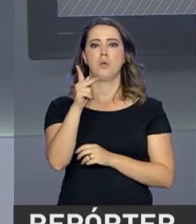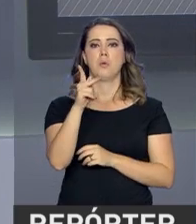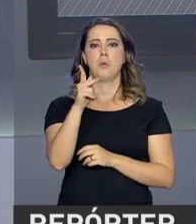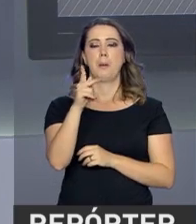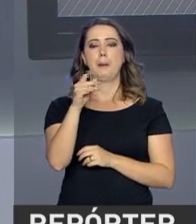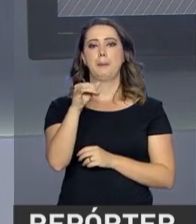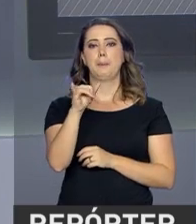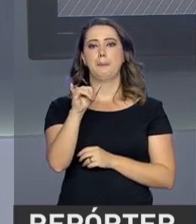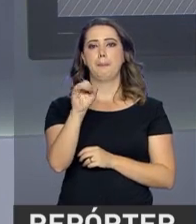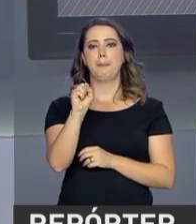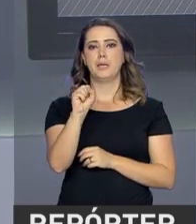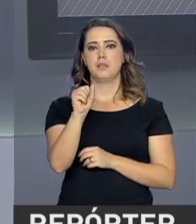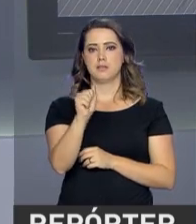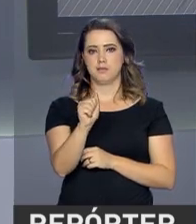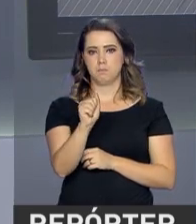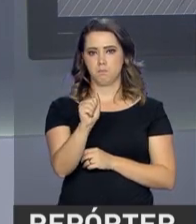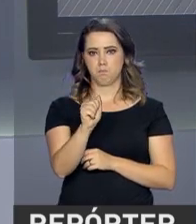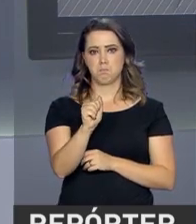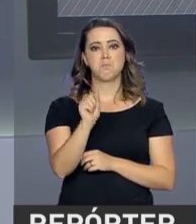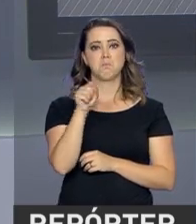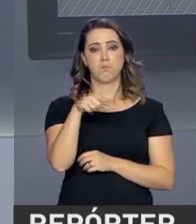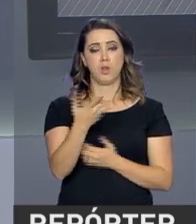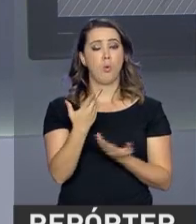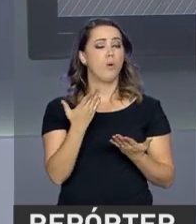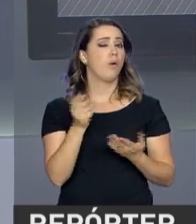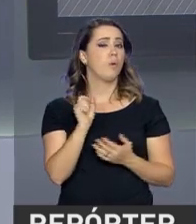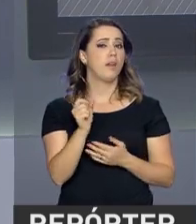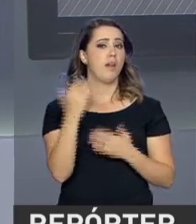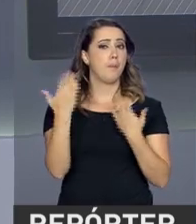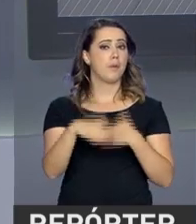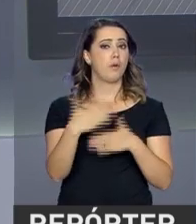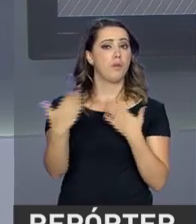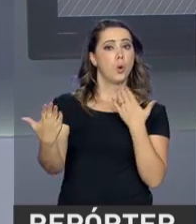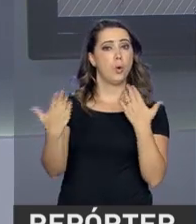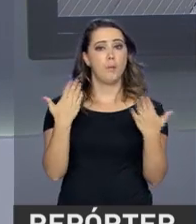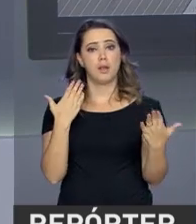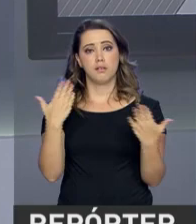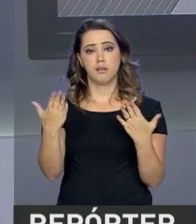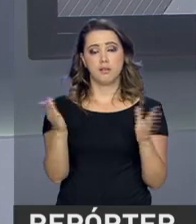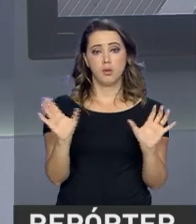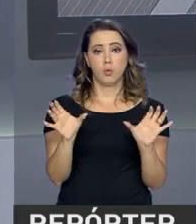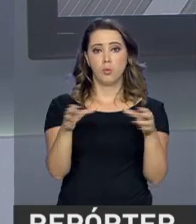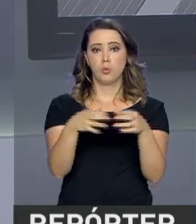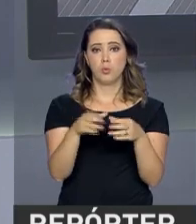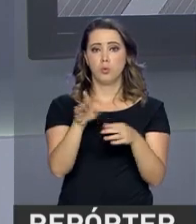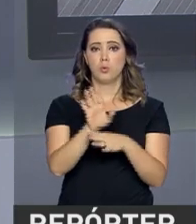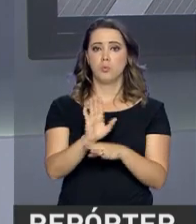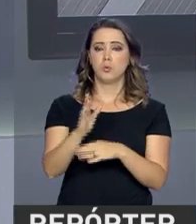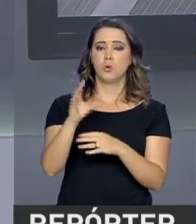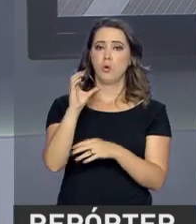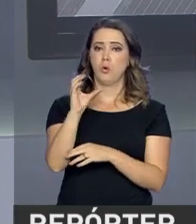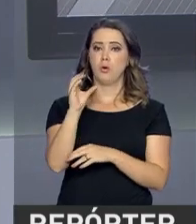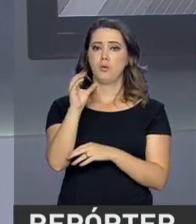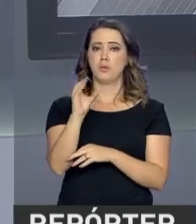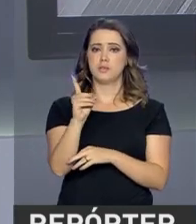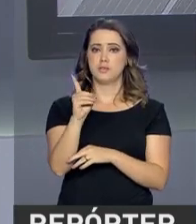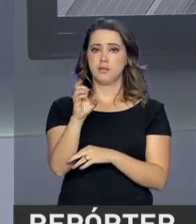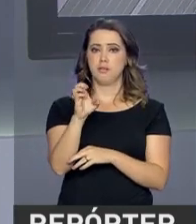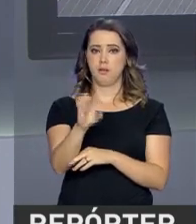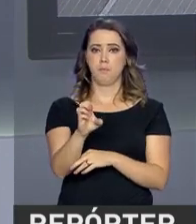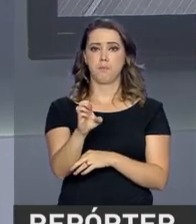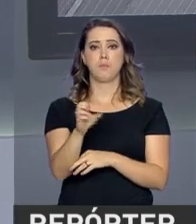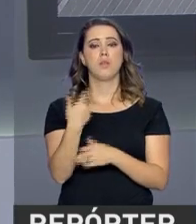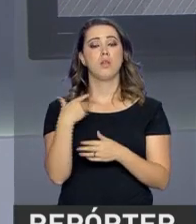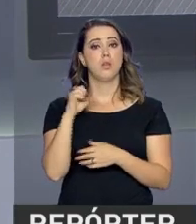de avaliação de estudantes pisa avaliação comparada é realizada pela organização para cooperação e desenvolvimento econômico